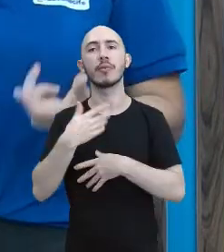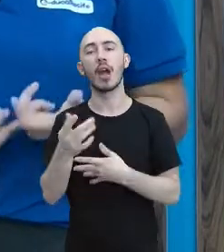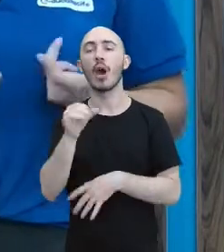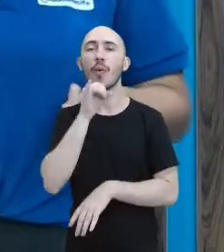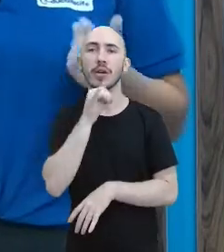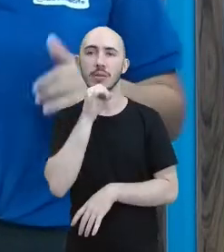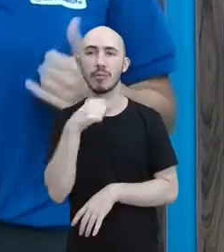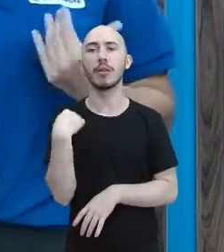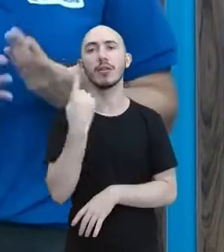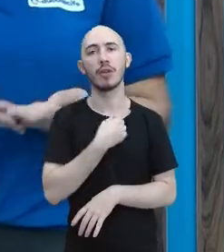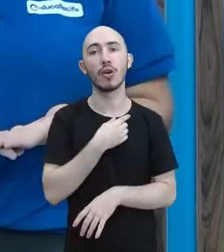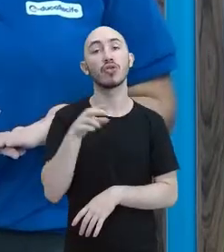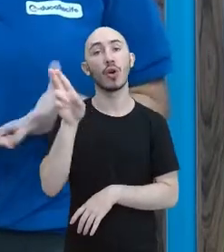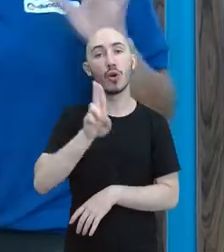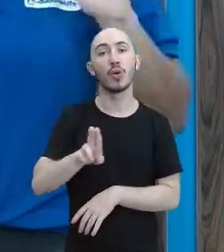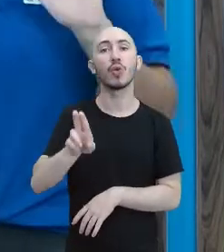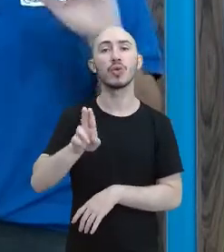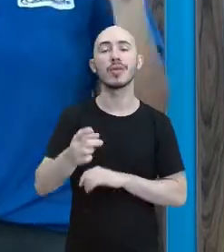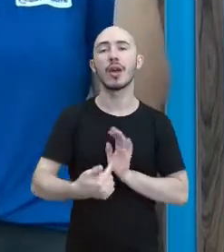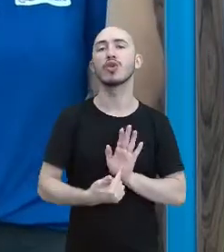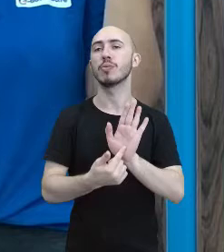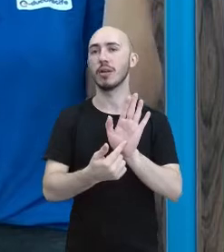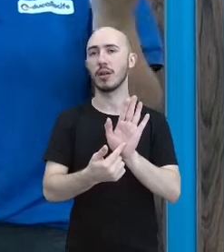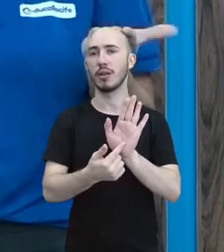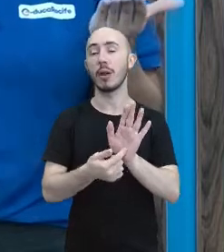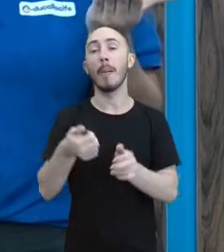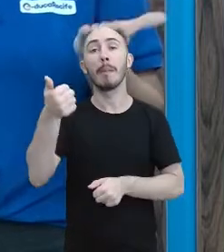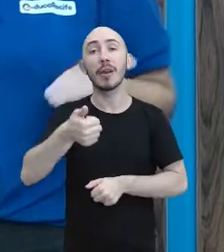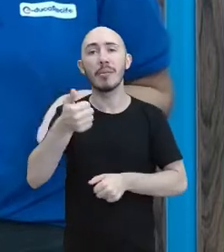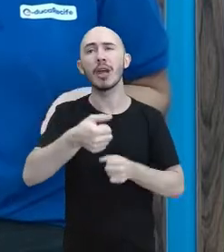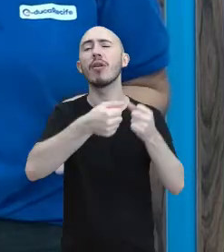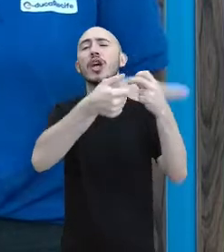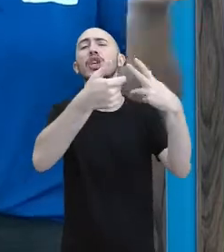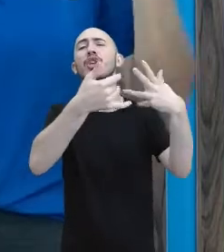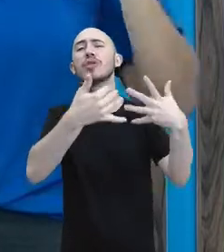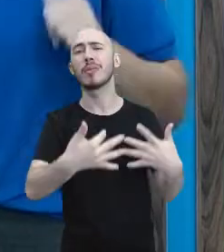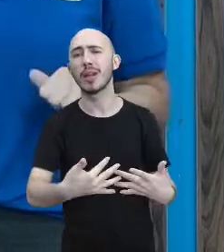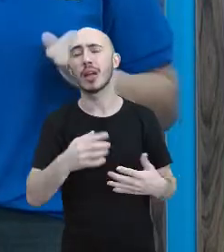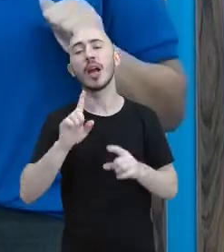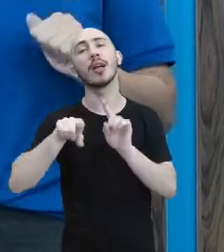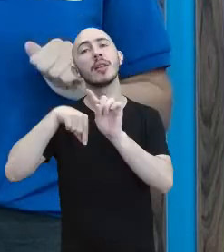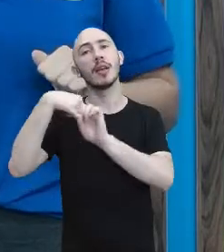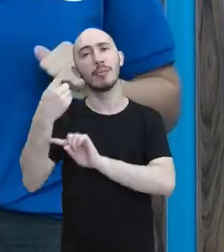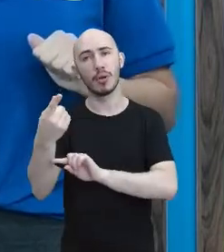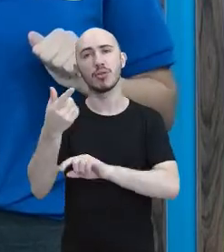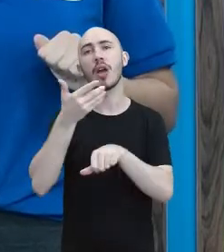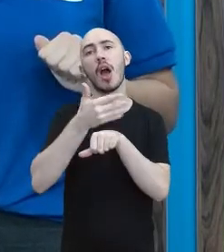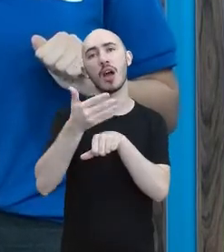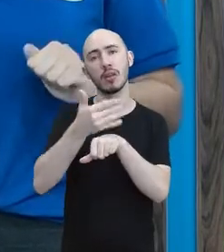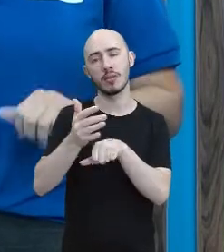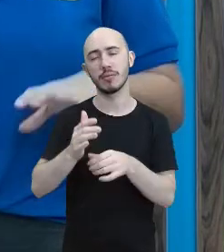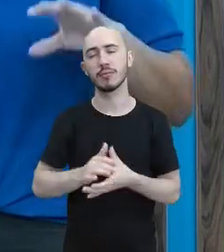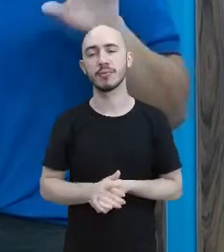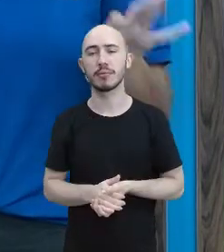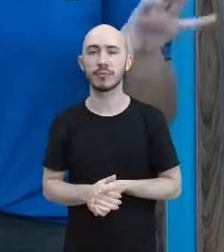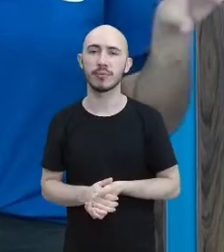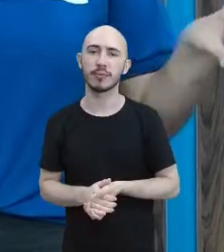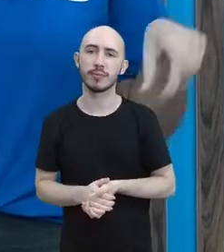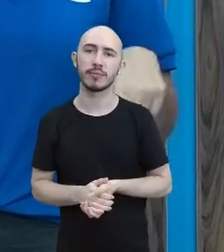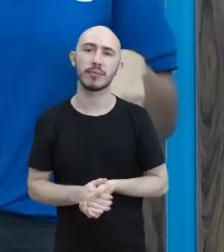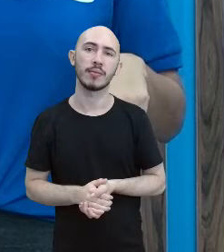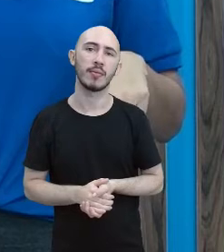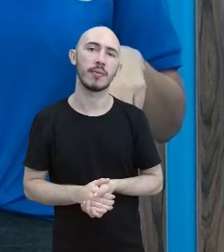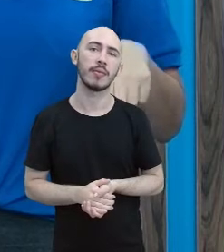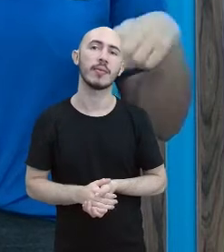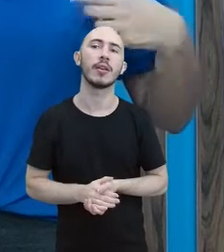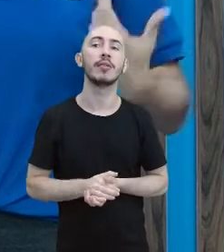de quando a gente usa o tipo expositivo. A gente vai primeiro descrever o que deve ser feito e depois a ação, tá? Quando a gente